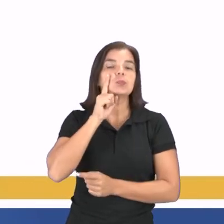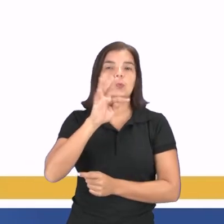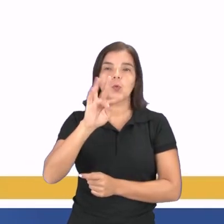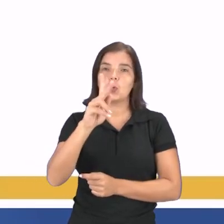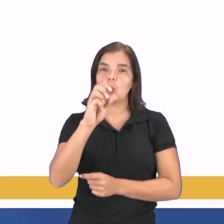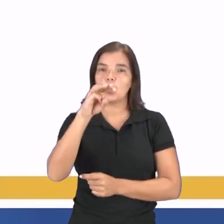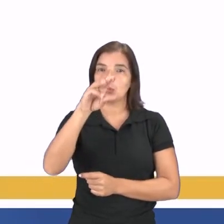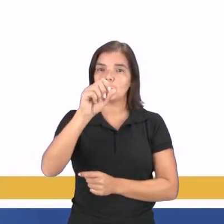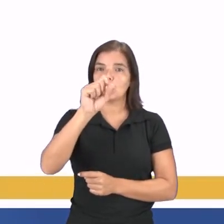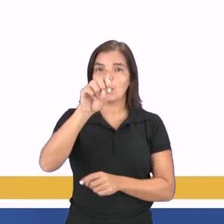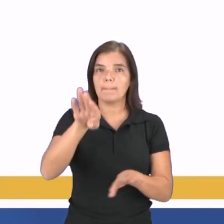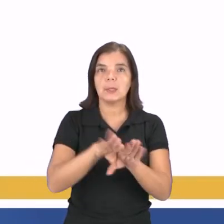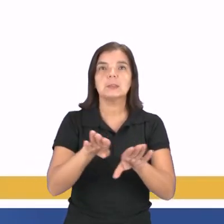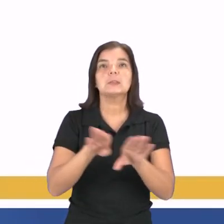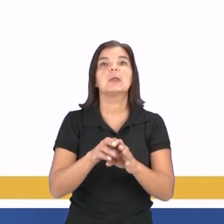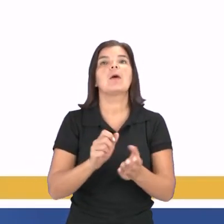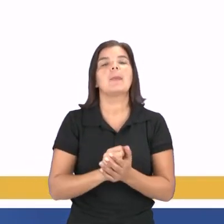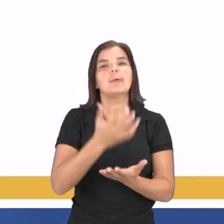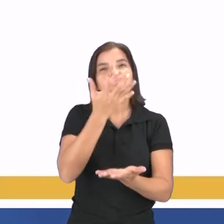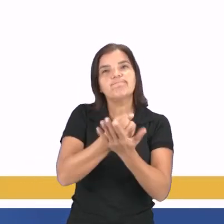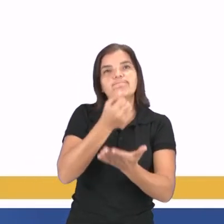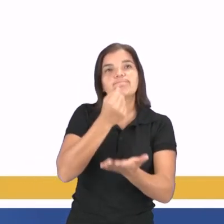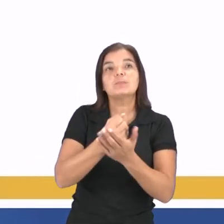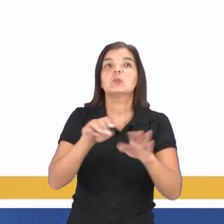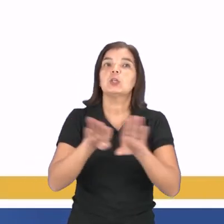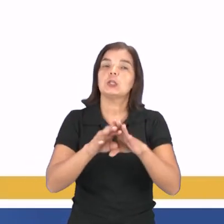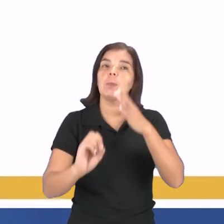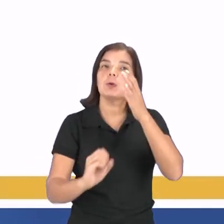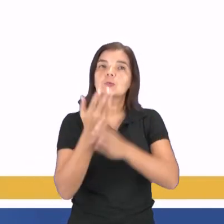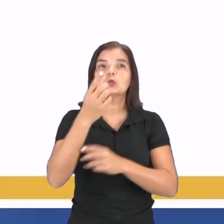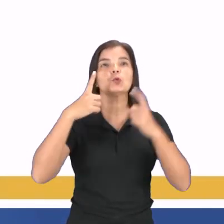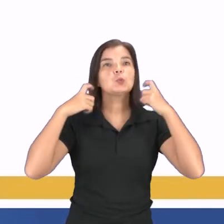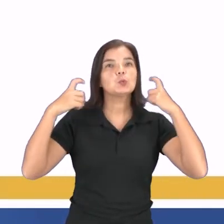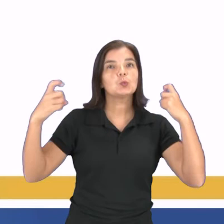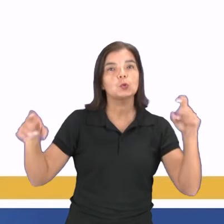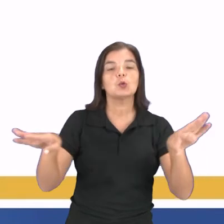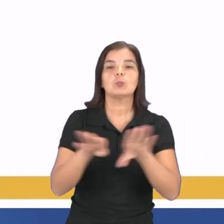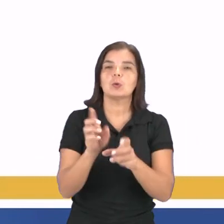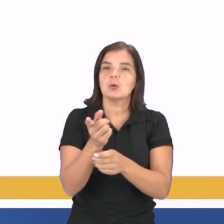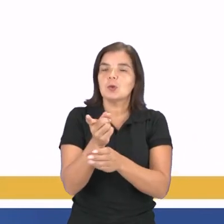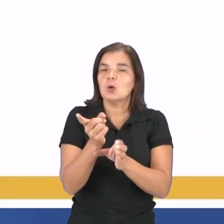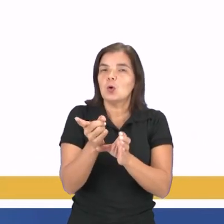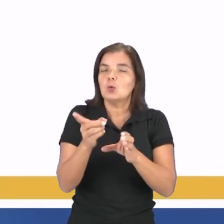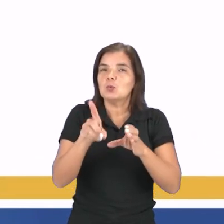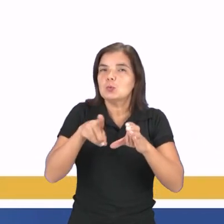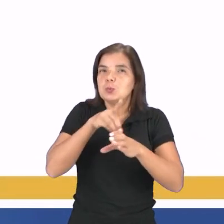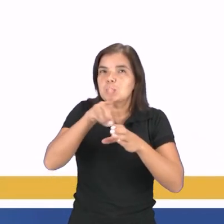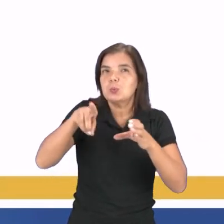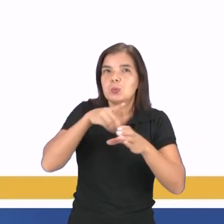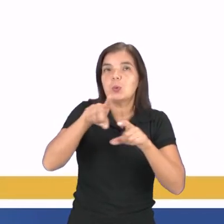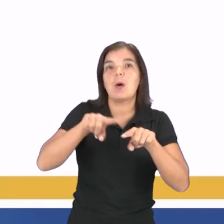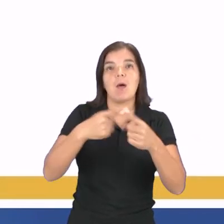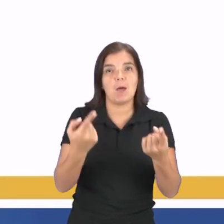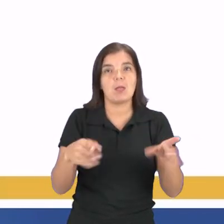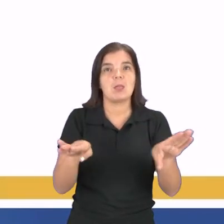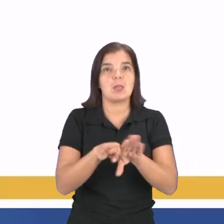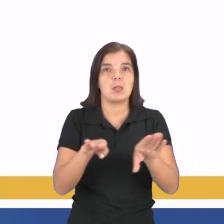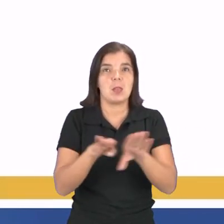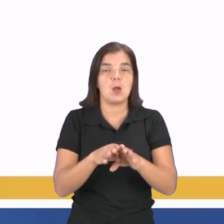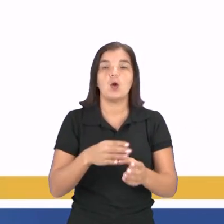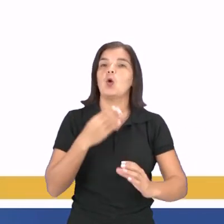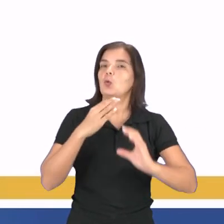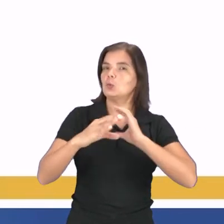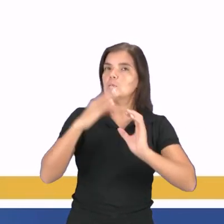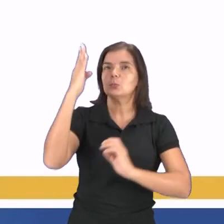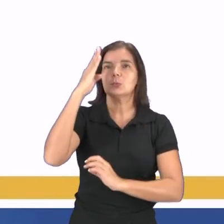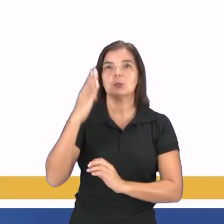norte-americano Thomas Edison, para a gravação e reprodução de sons através de cilindros giratórios. Até então, os